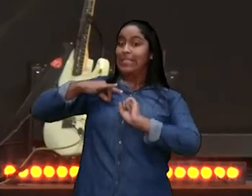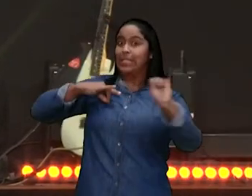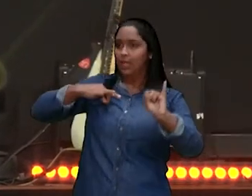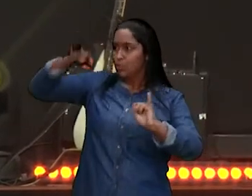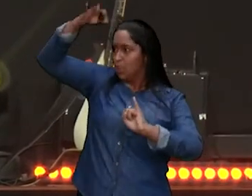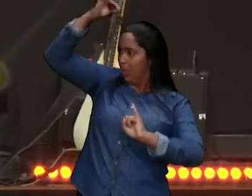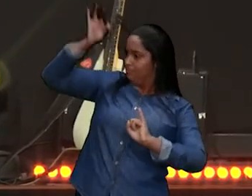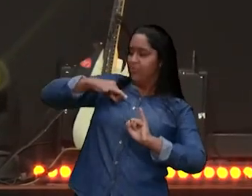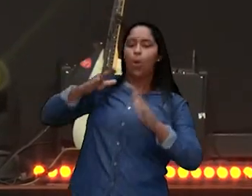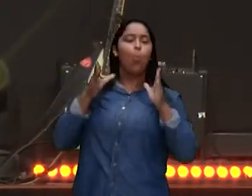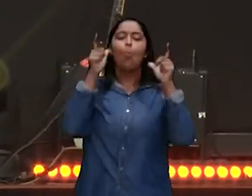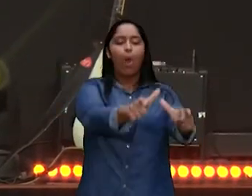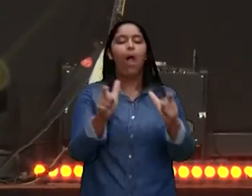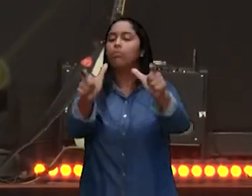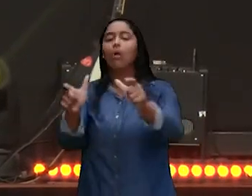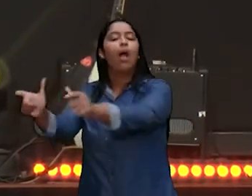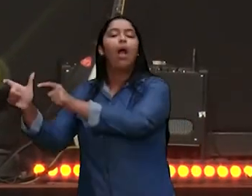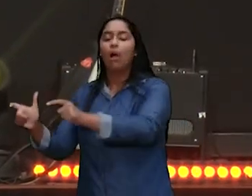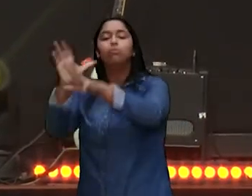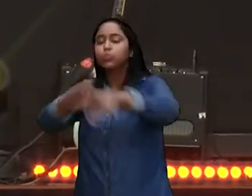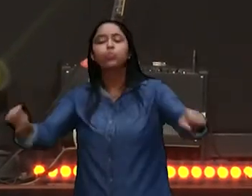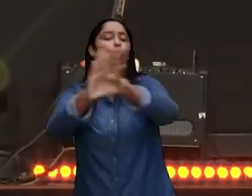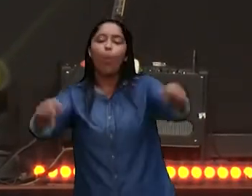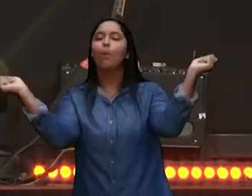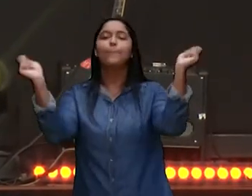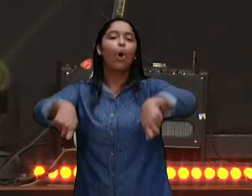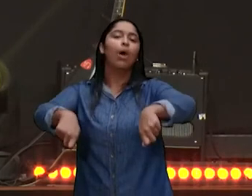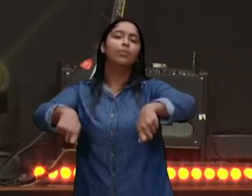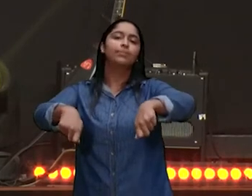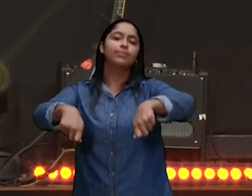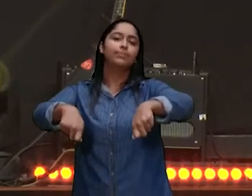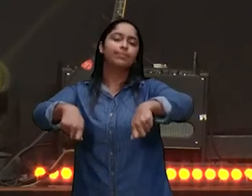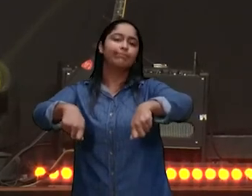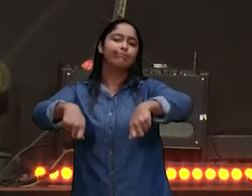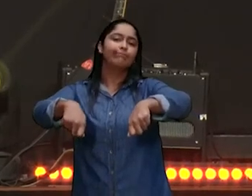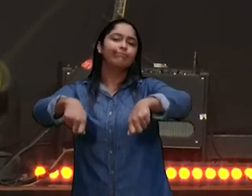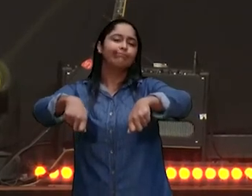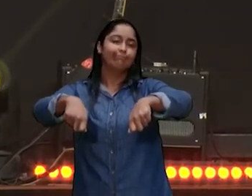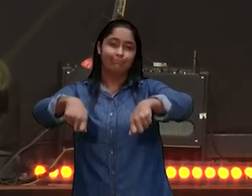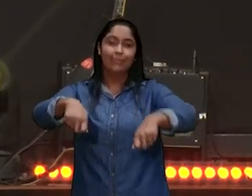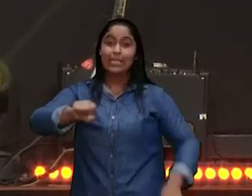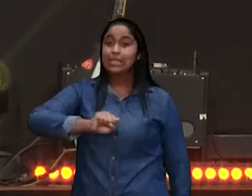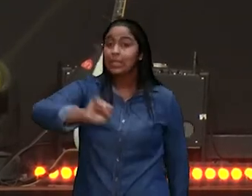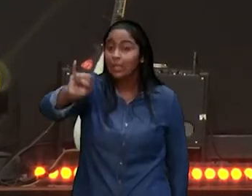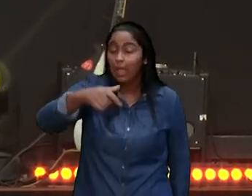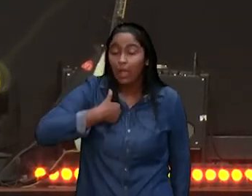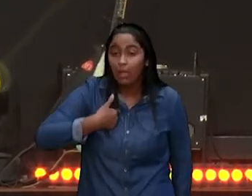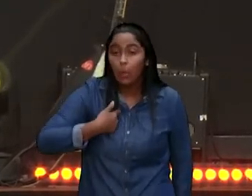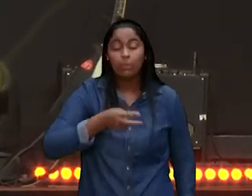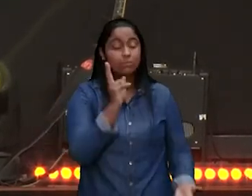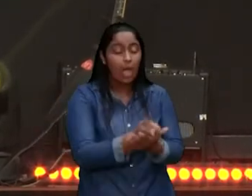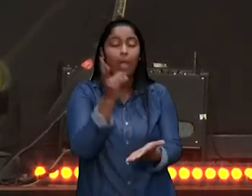o indireitar da vida de alguém E se eu convivo com pessoas